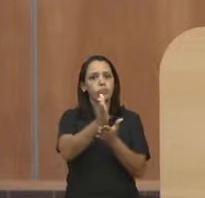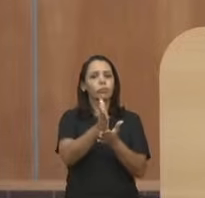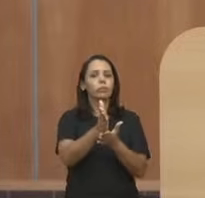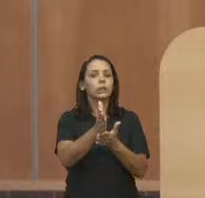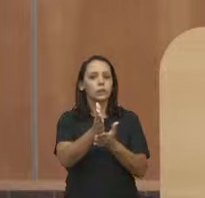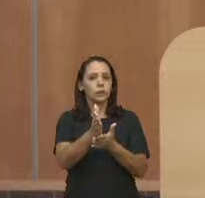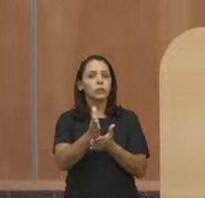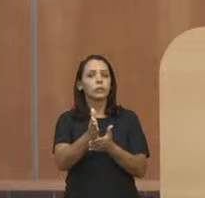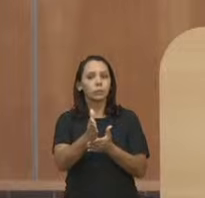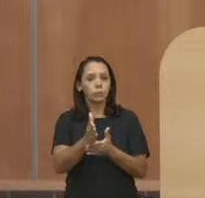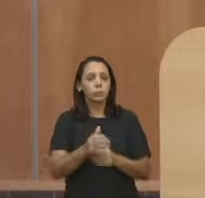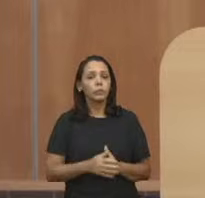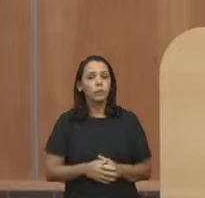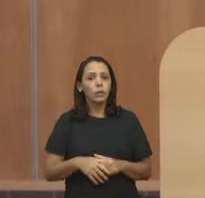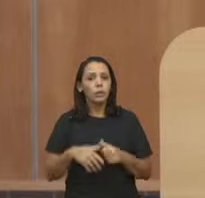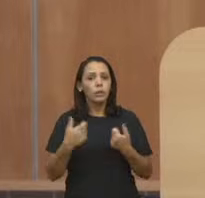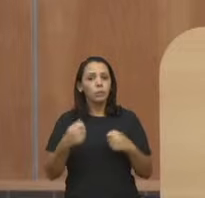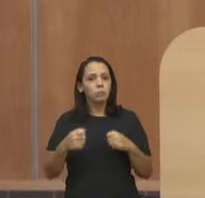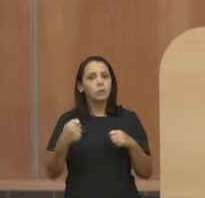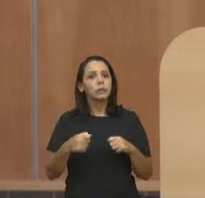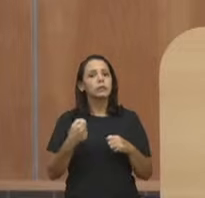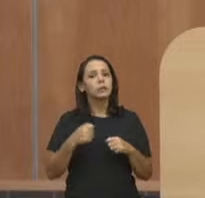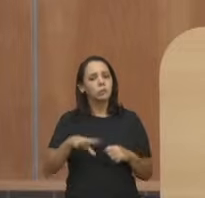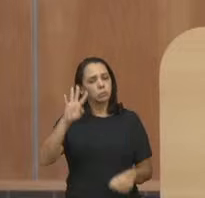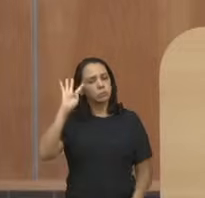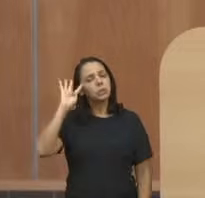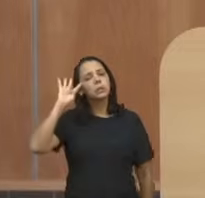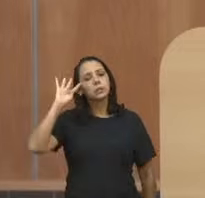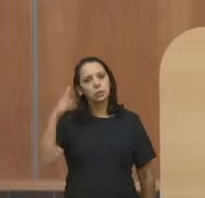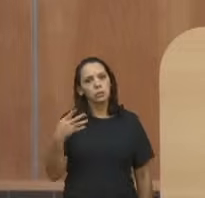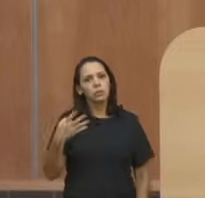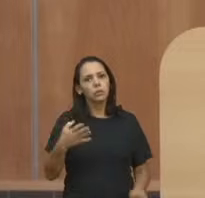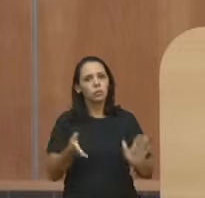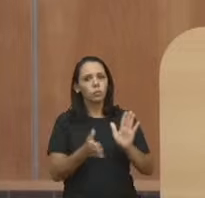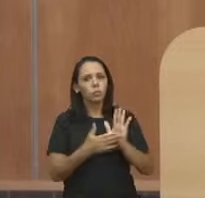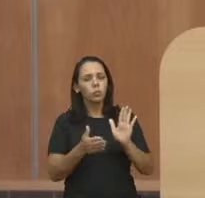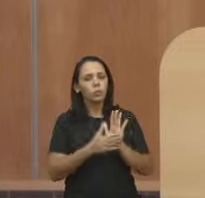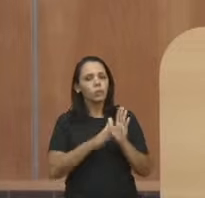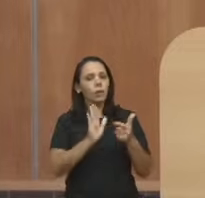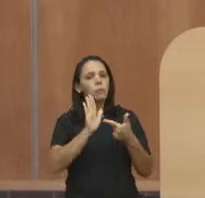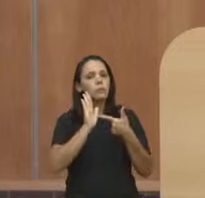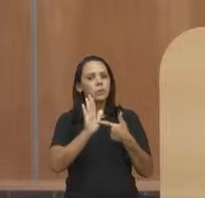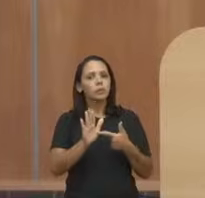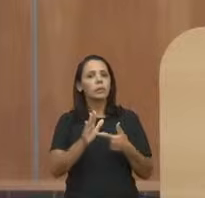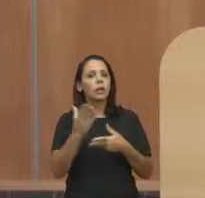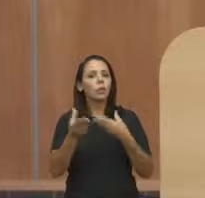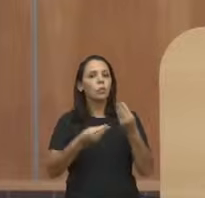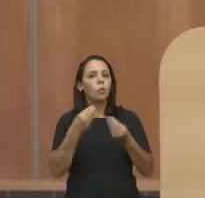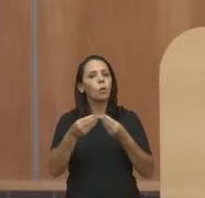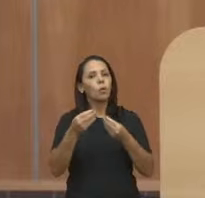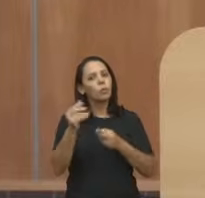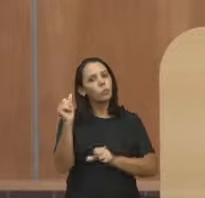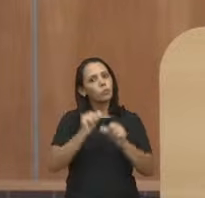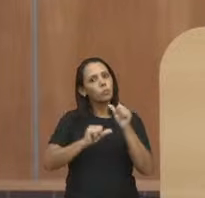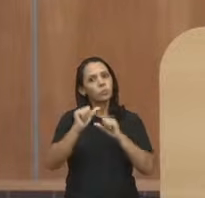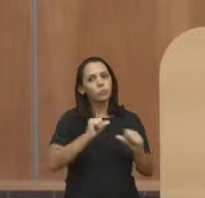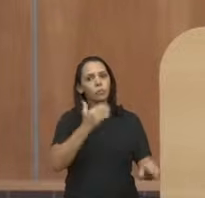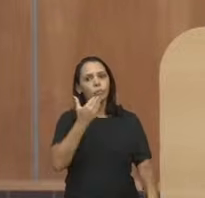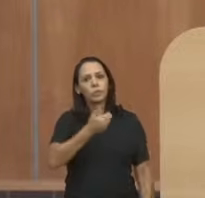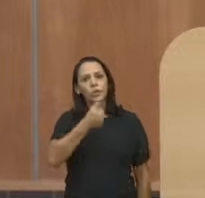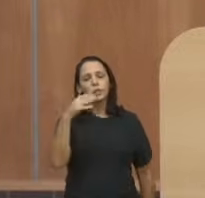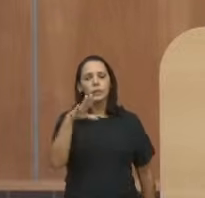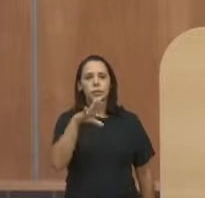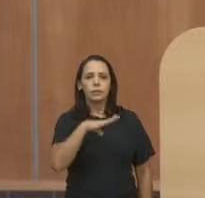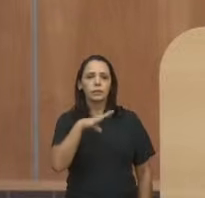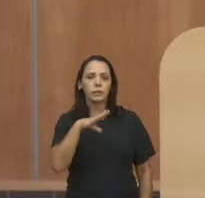gente criticar, mas também, ao mesmo tempo, não apresentar as soluções, as propostas, o que tem que ser feito para mudar e melhorar a nossa cidade. Eu